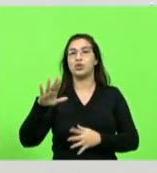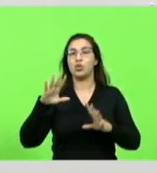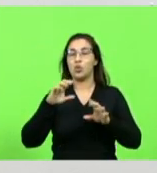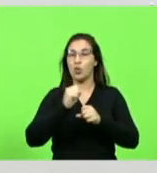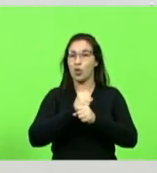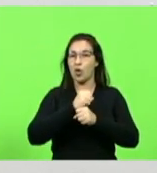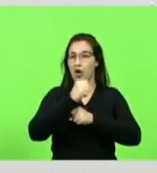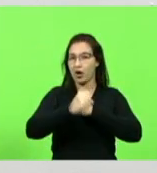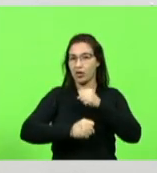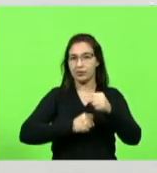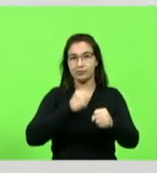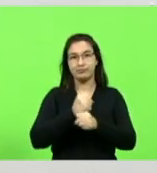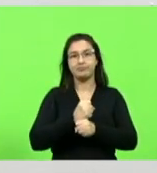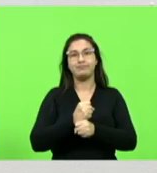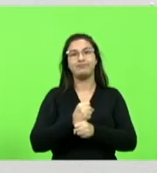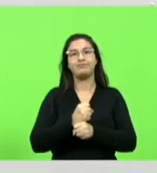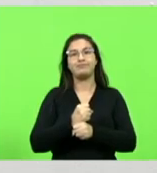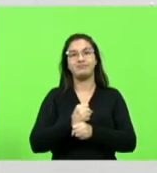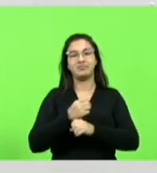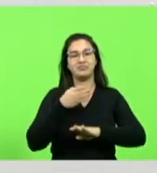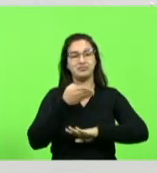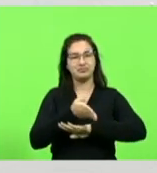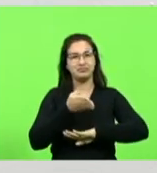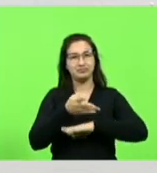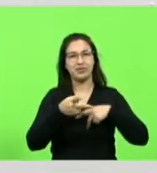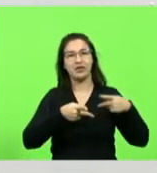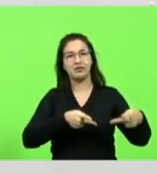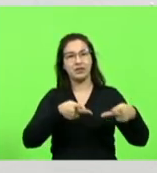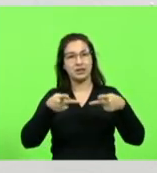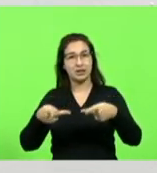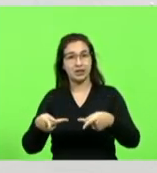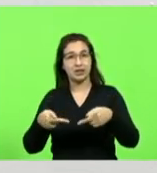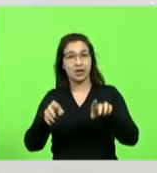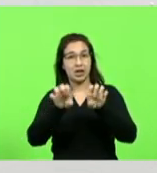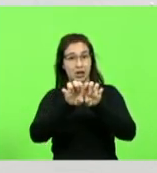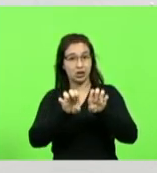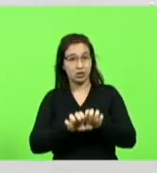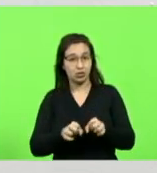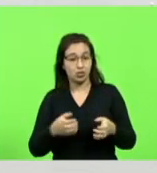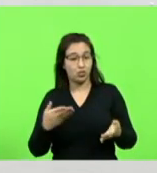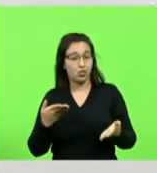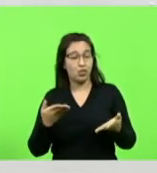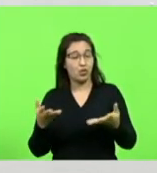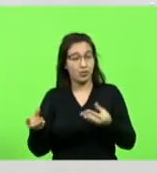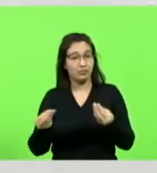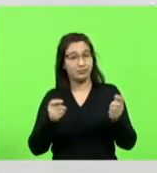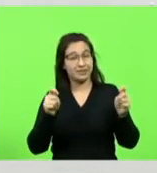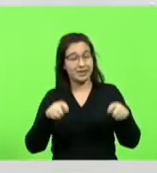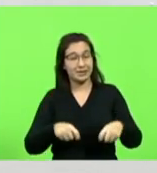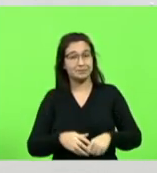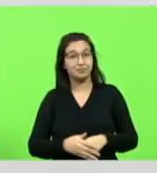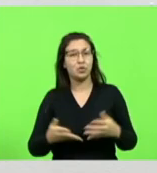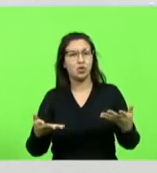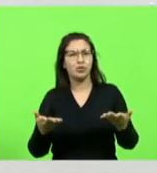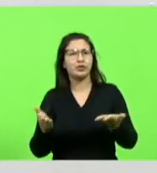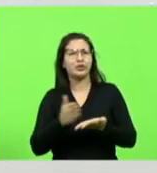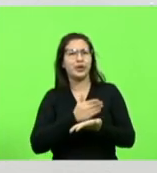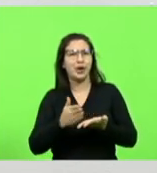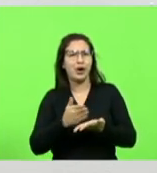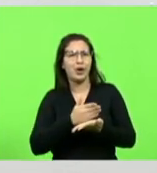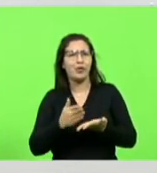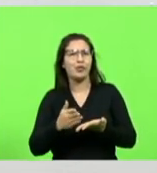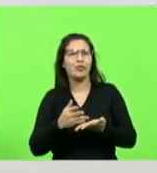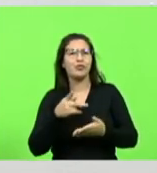se estruturem ainda mais. Hoje, algumas vinícolas já possuem hospedagem e